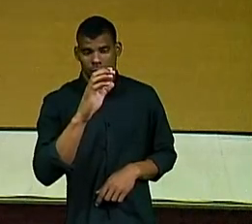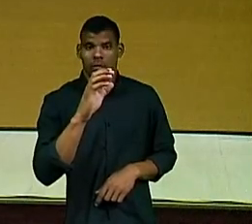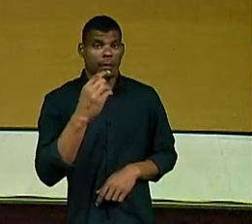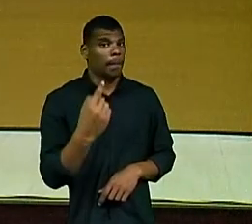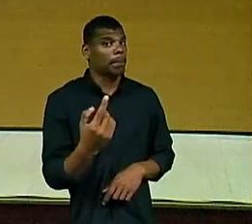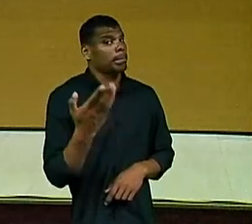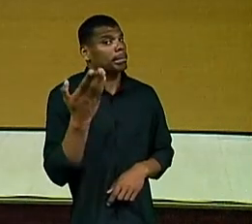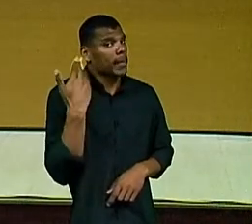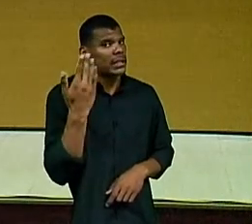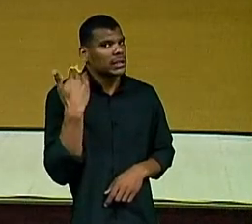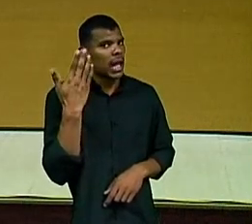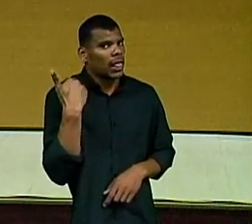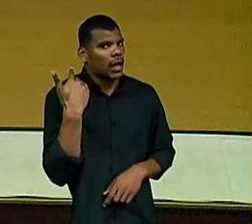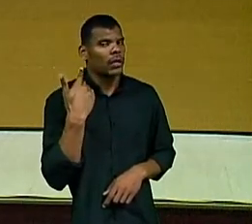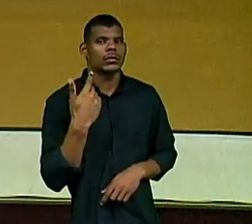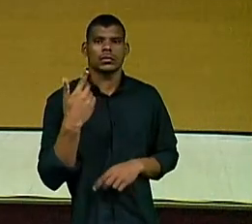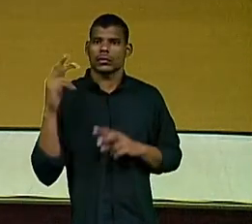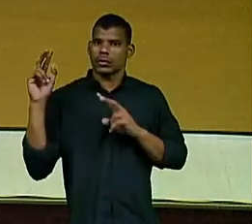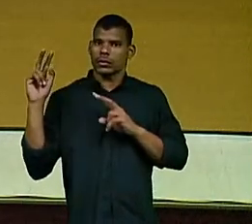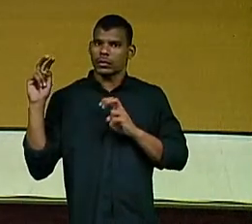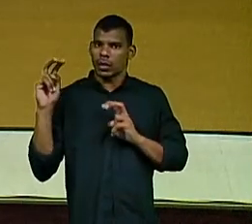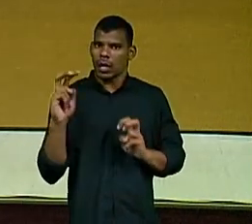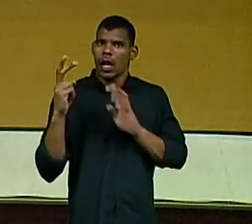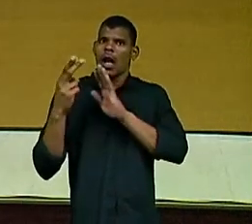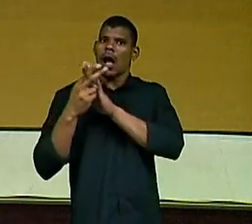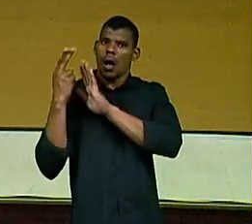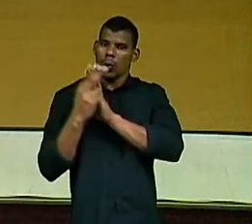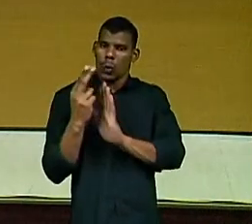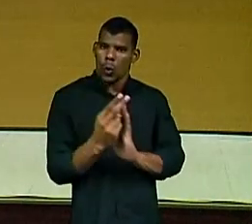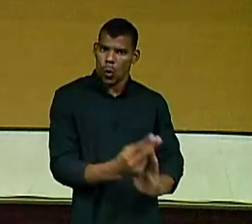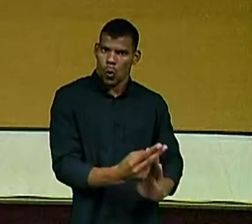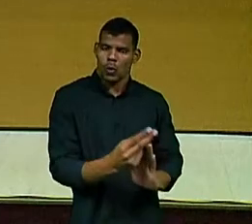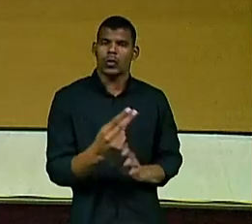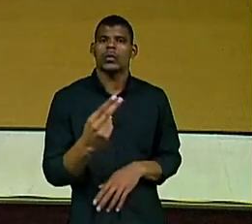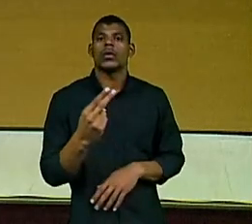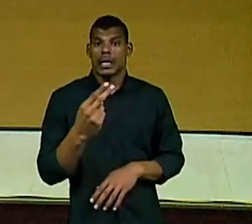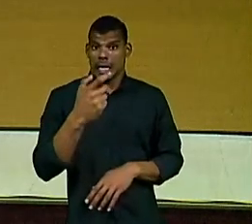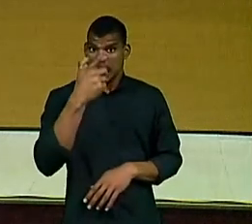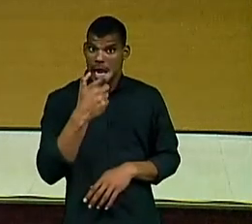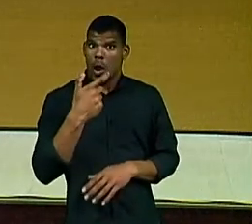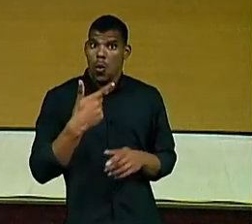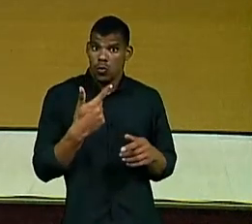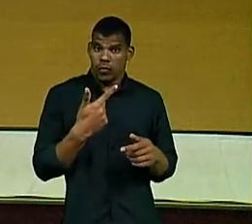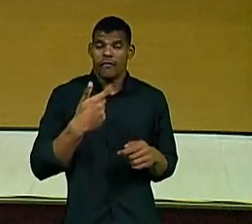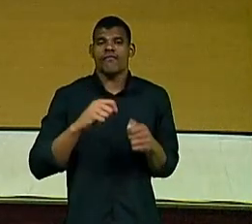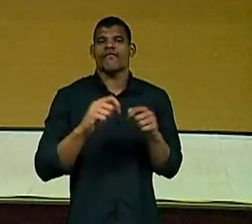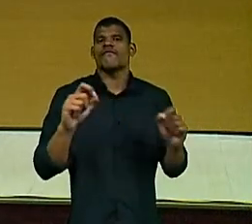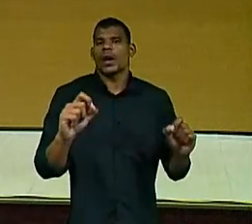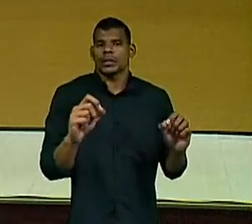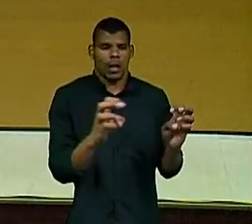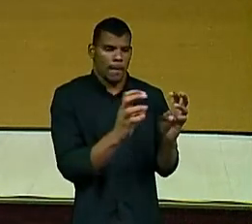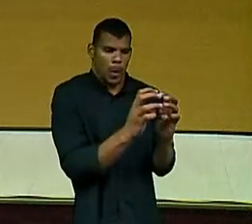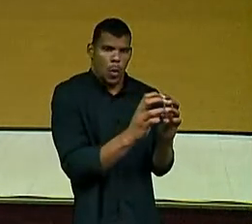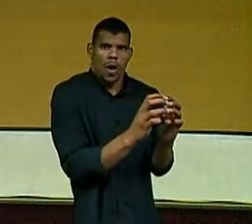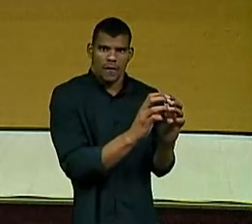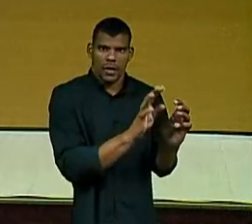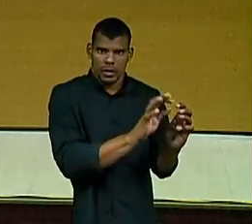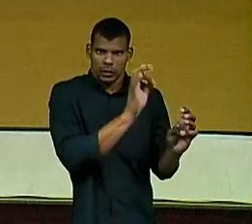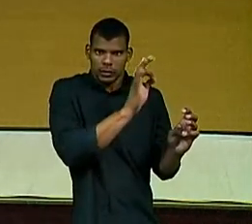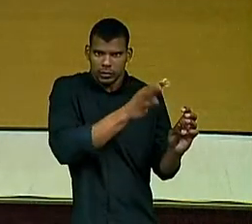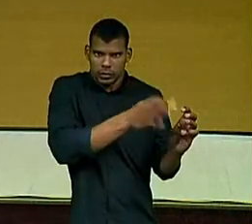que nos dá a base para que a gente possa dar Passos sempre à frente os maiores